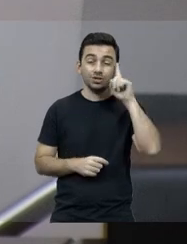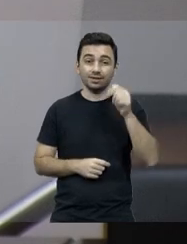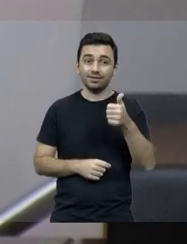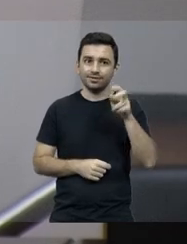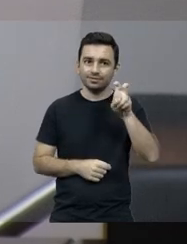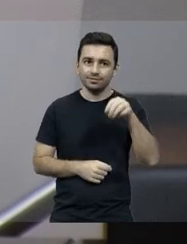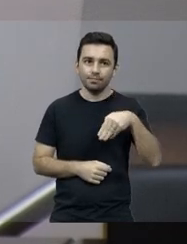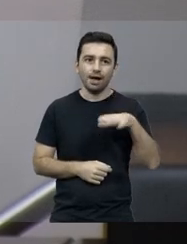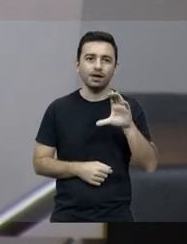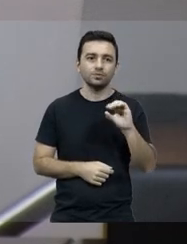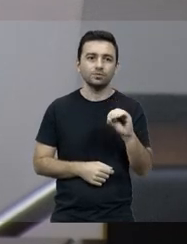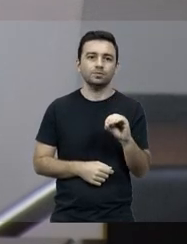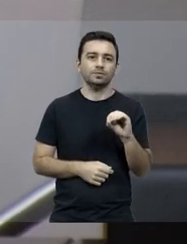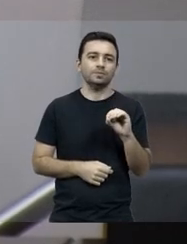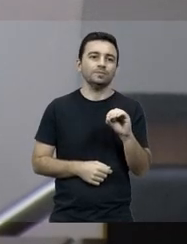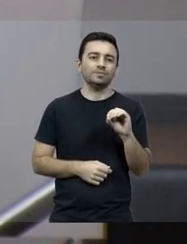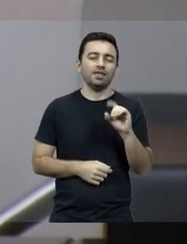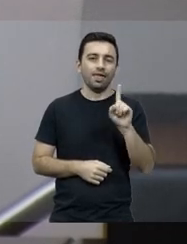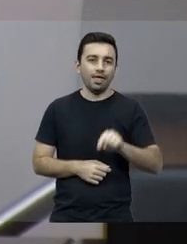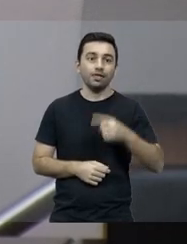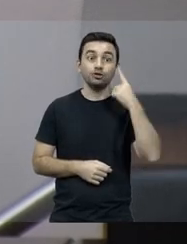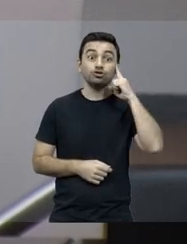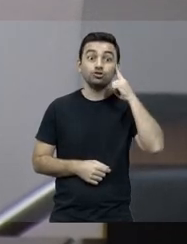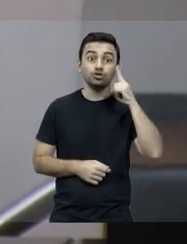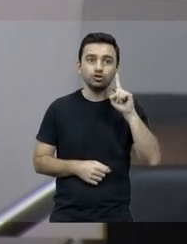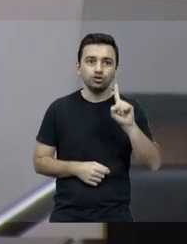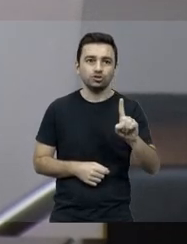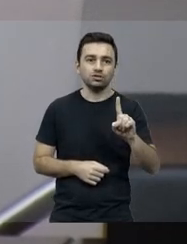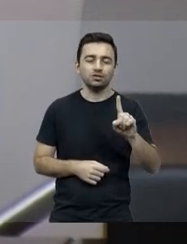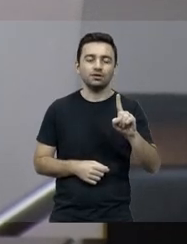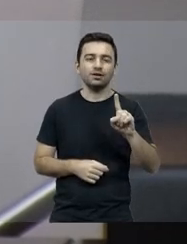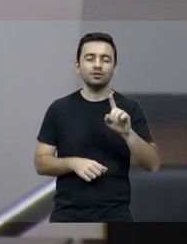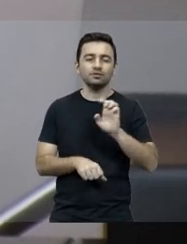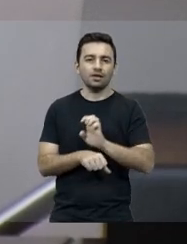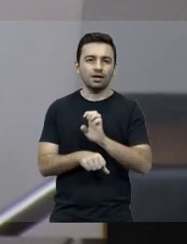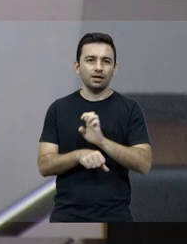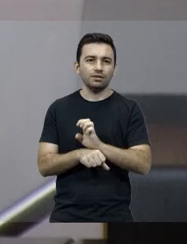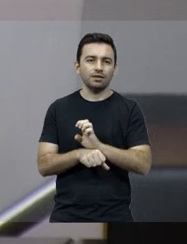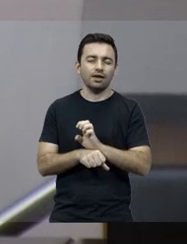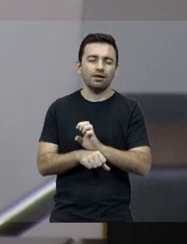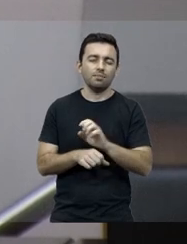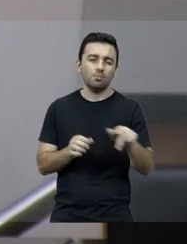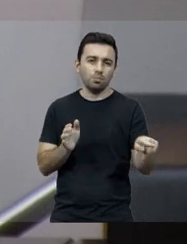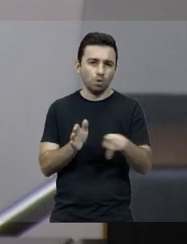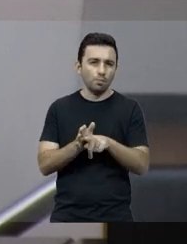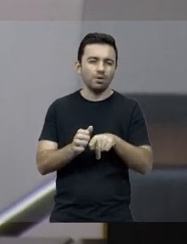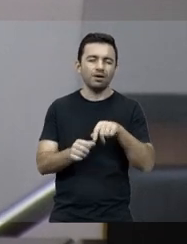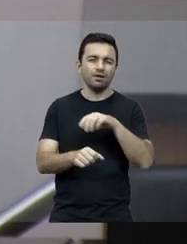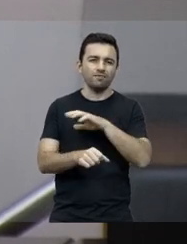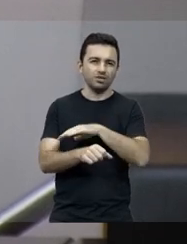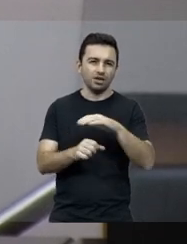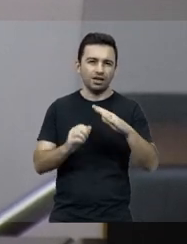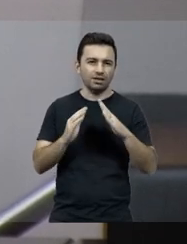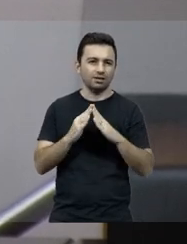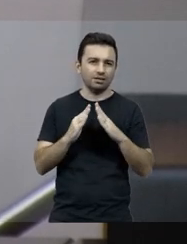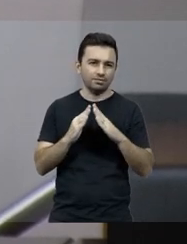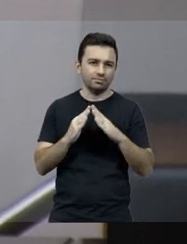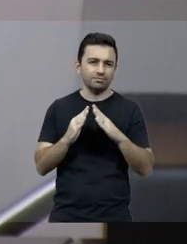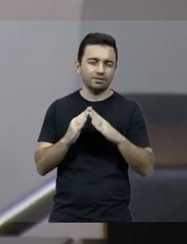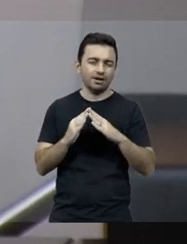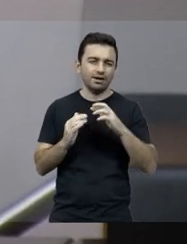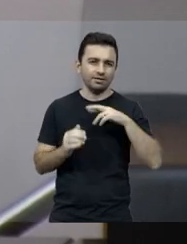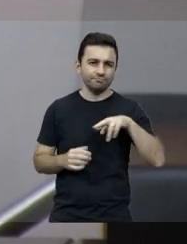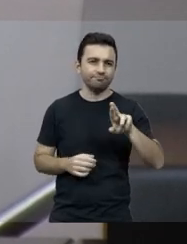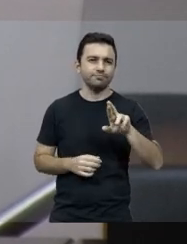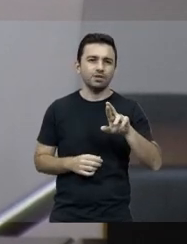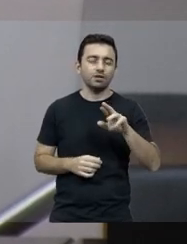de março, é o Dia Estadual da Igreja Evangélica Assembleia de Deus, que completa hoje